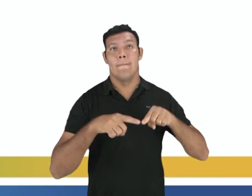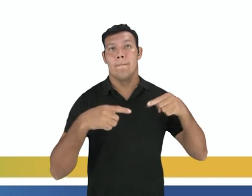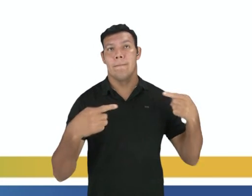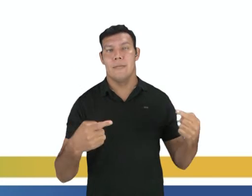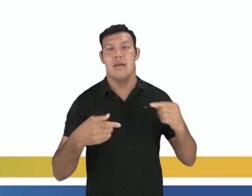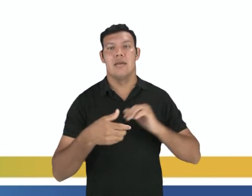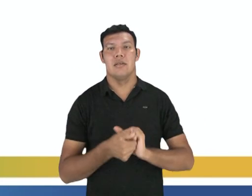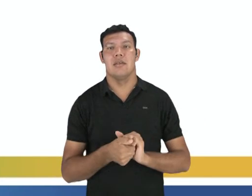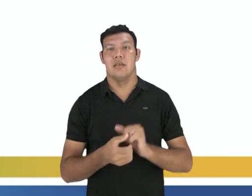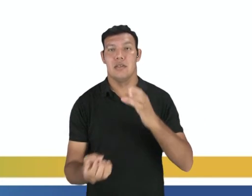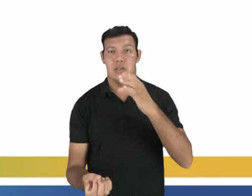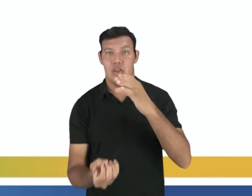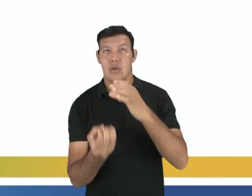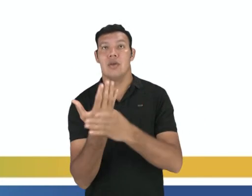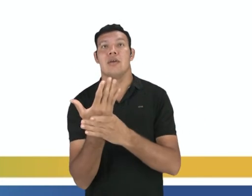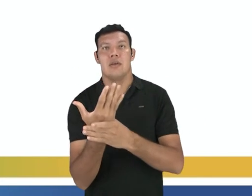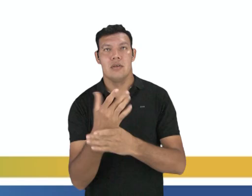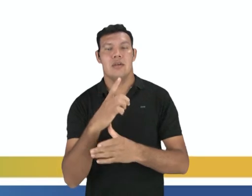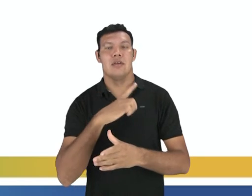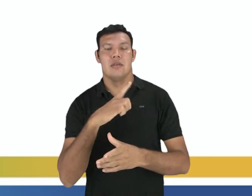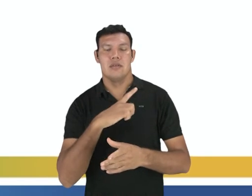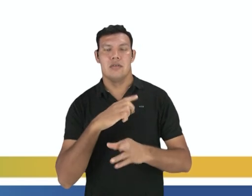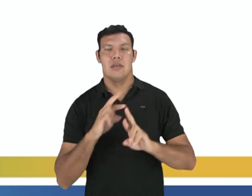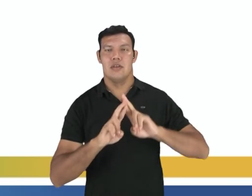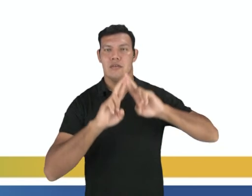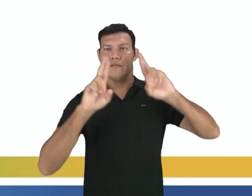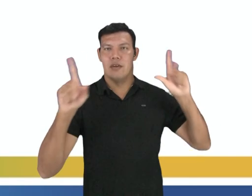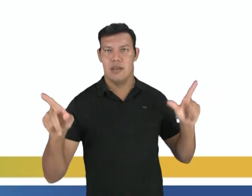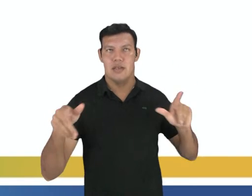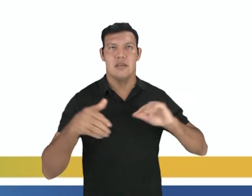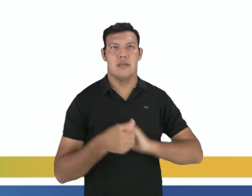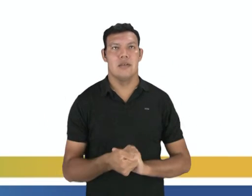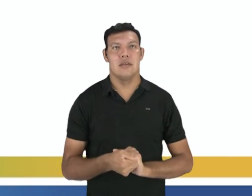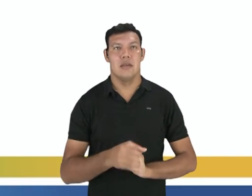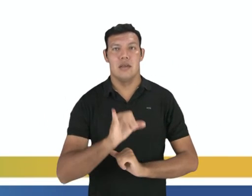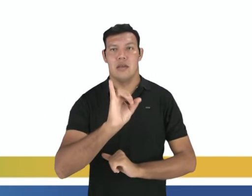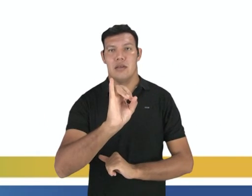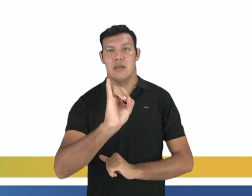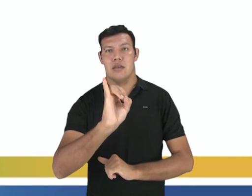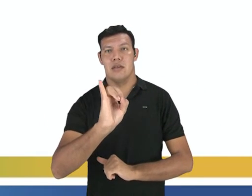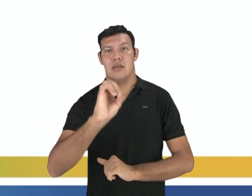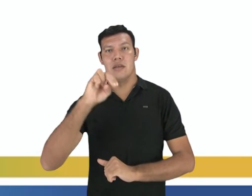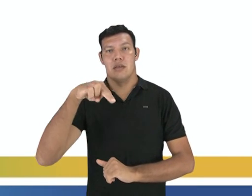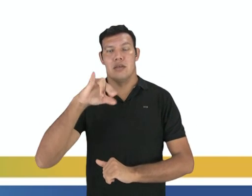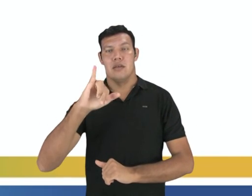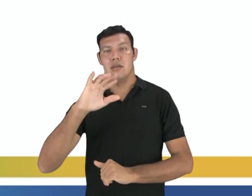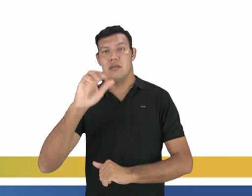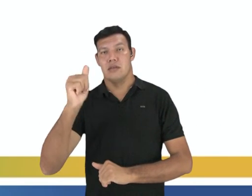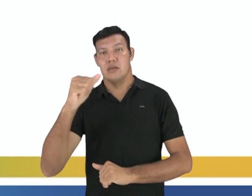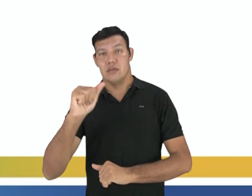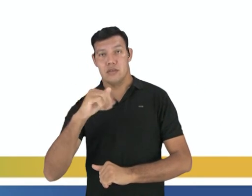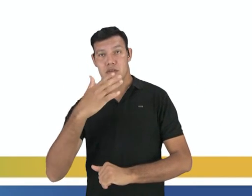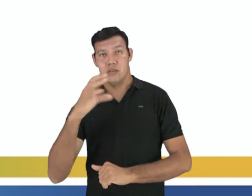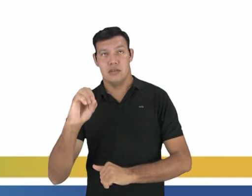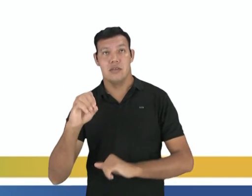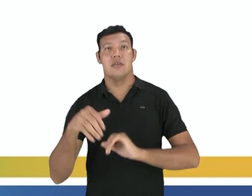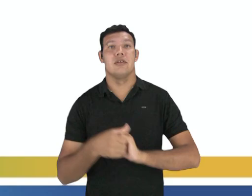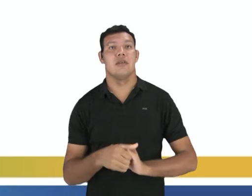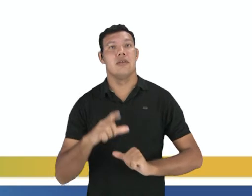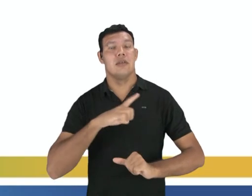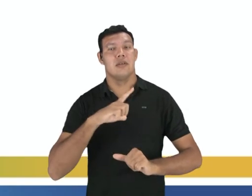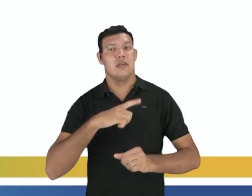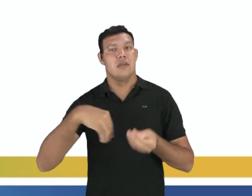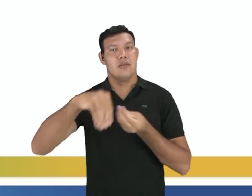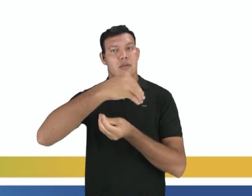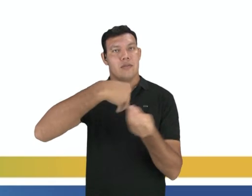desses íons é que diferencia um processo do outro. Então, ionização Trata-se de um processo químico que envolve alguns